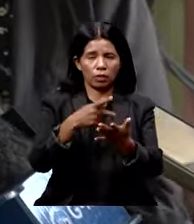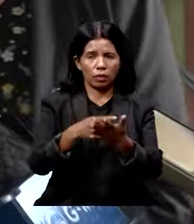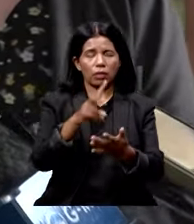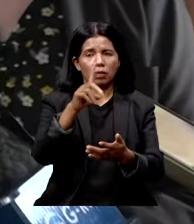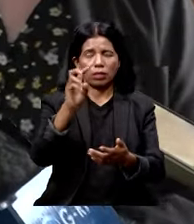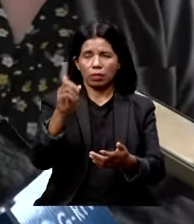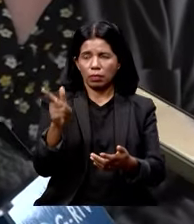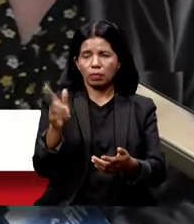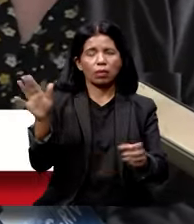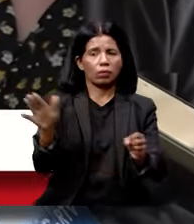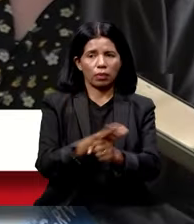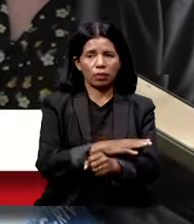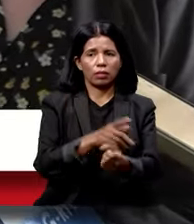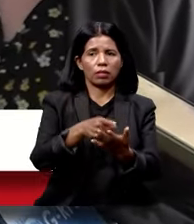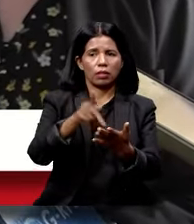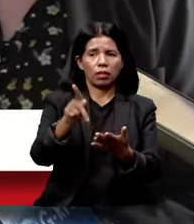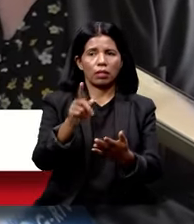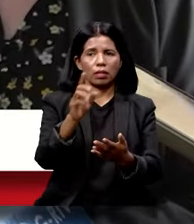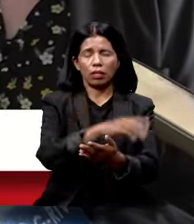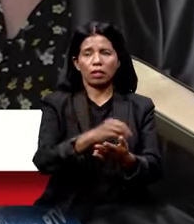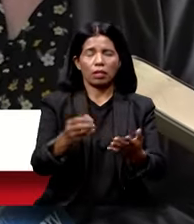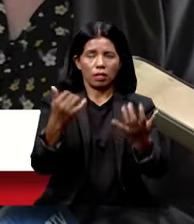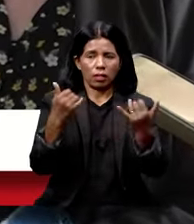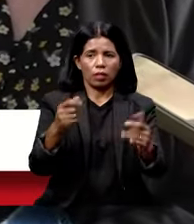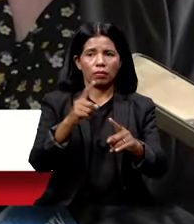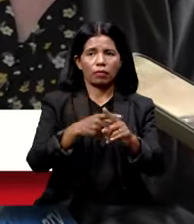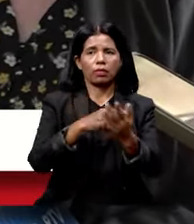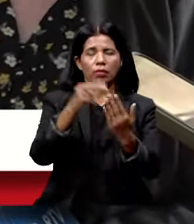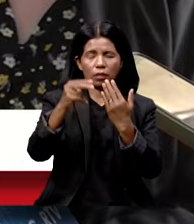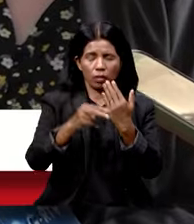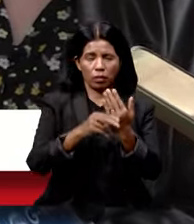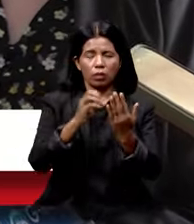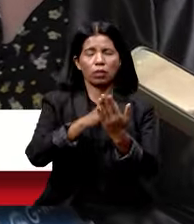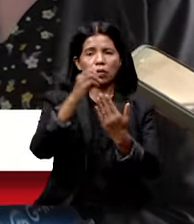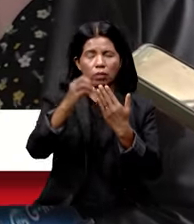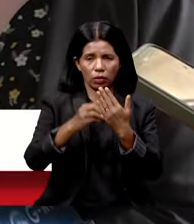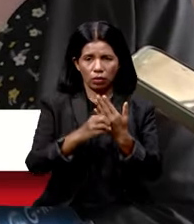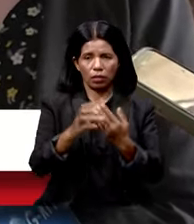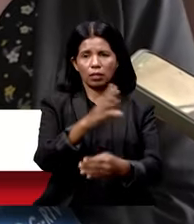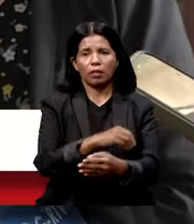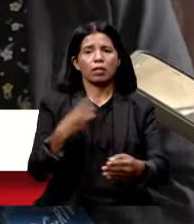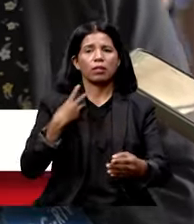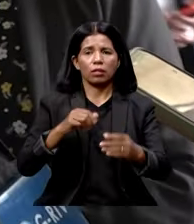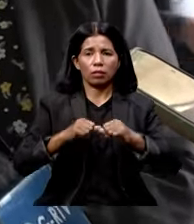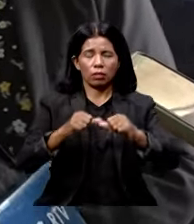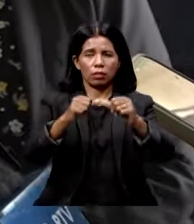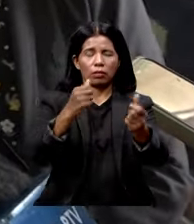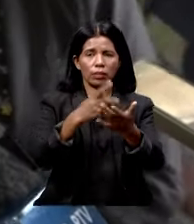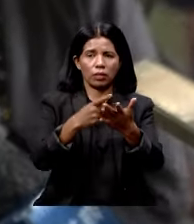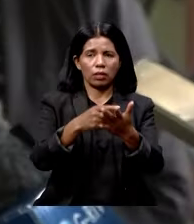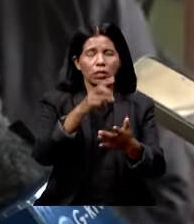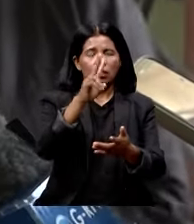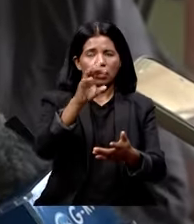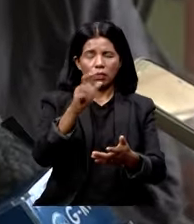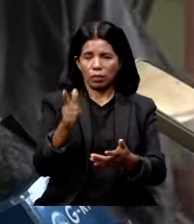completa ona, pagamento é 2024. Foi ainda dao que é fula novembro, outubro, nelara, e mos, ita se continua o projeto